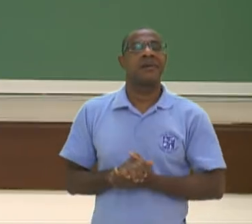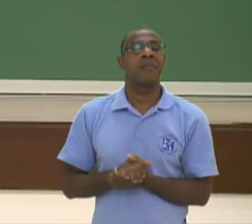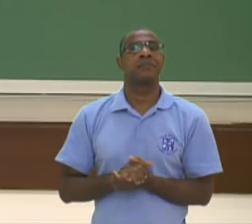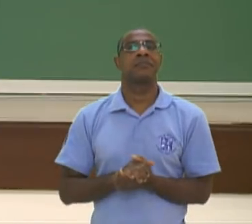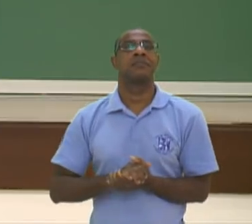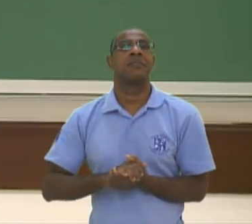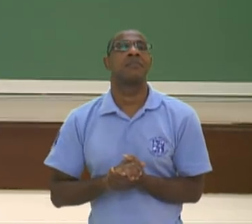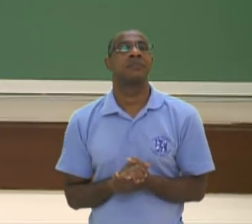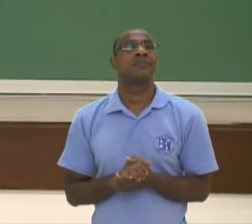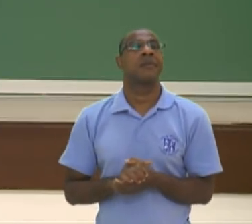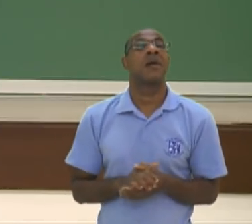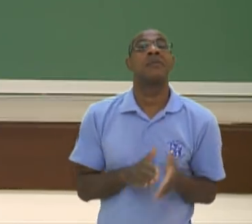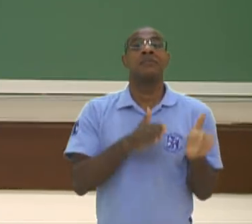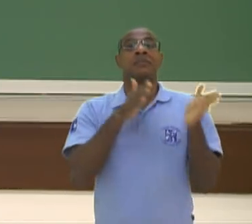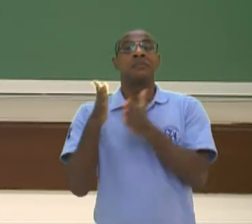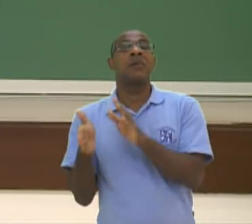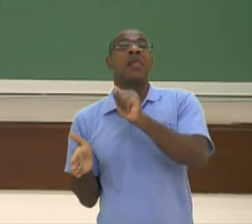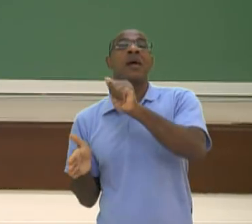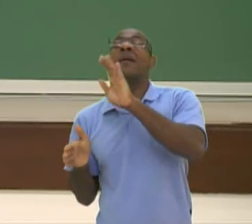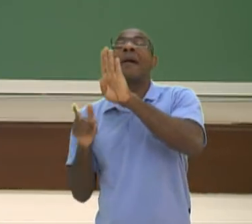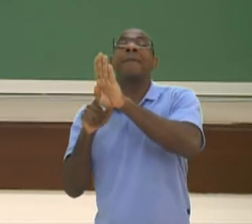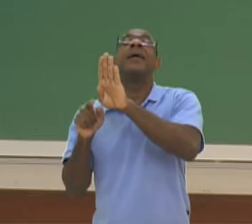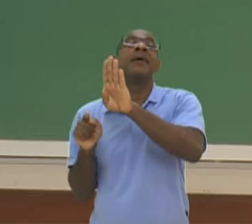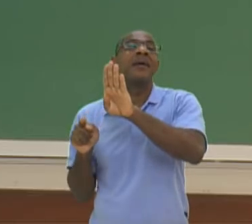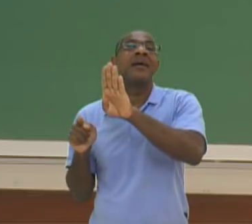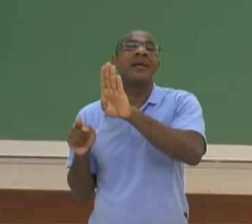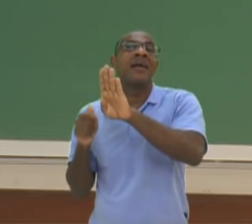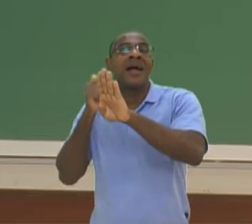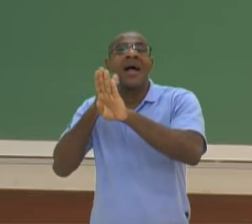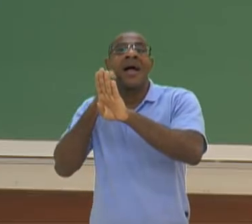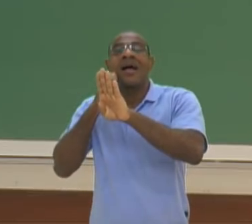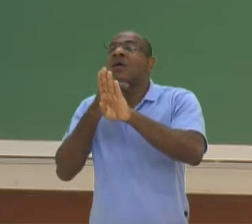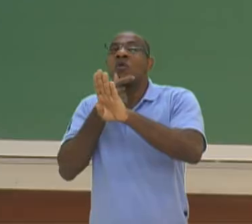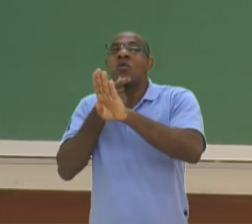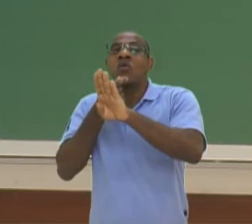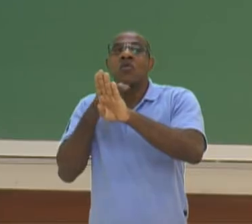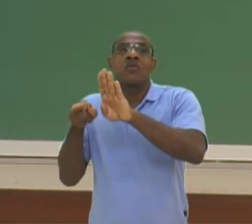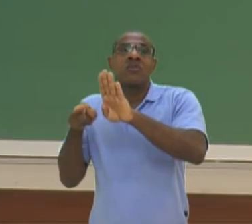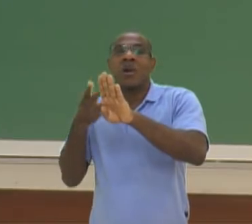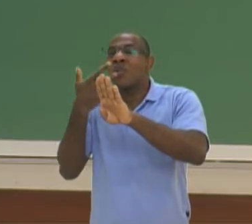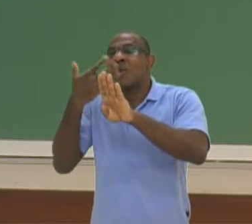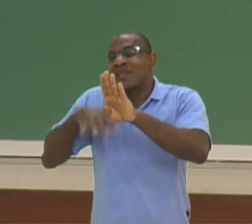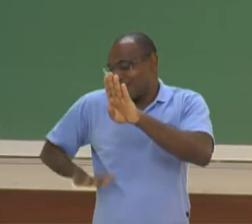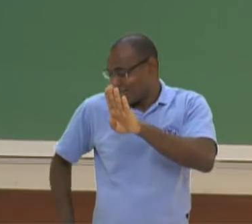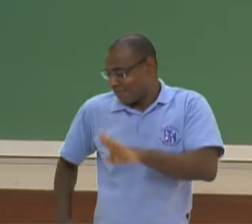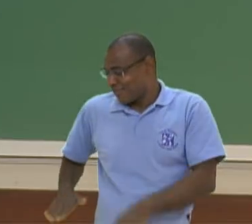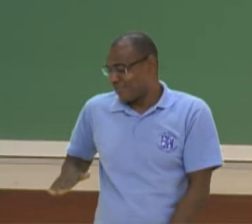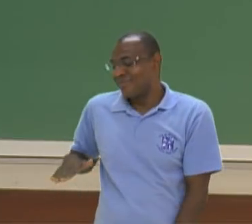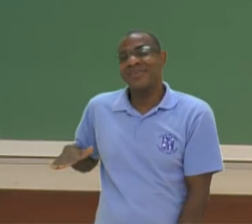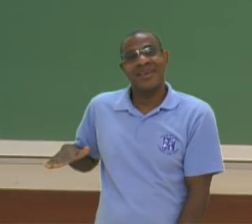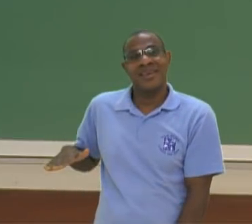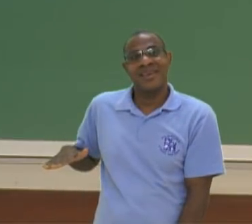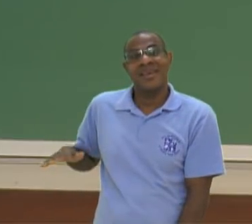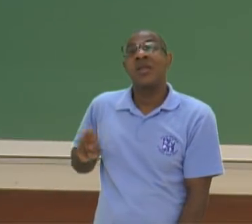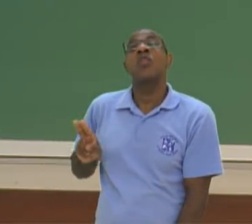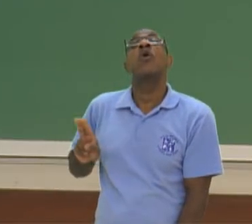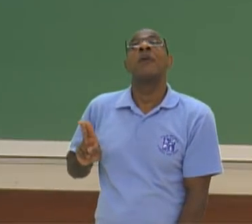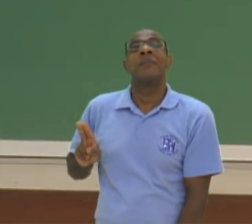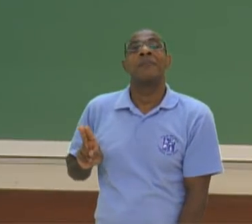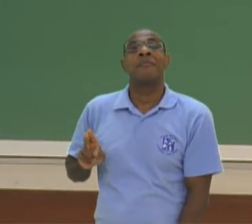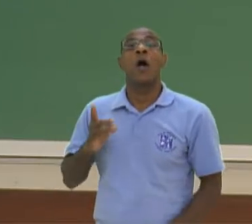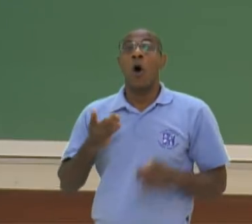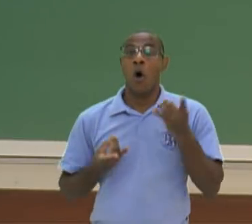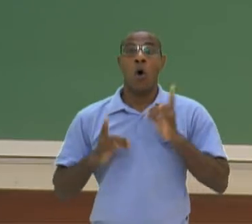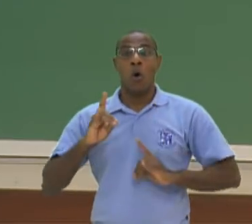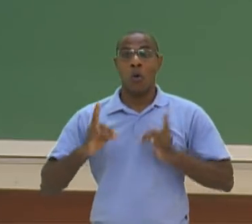pela hipófise. E aqui, a criancinha crescendo. O hormônio que faz a gente crescer é chamado hormônio